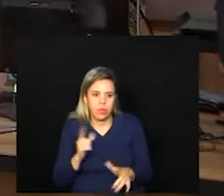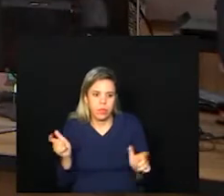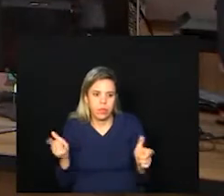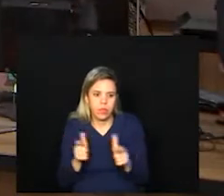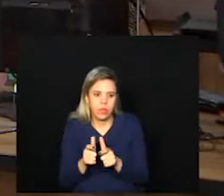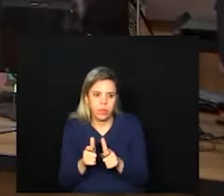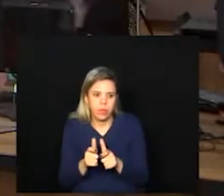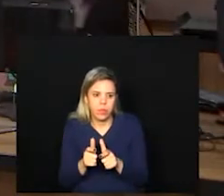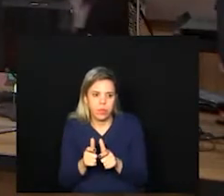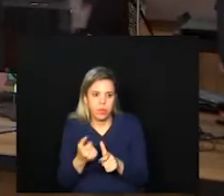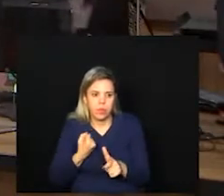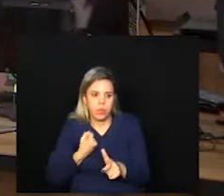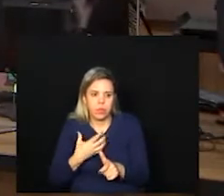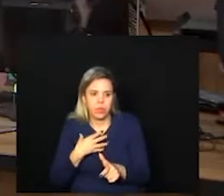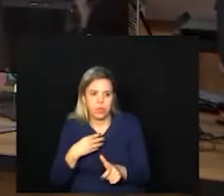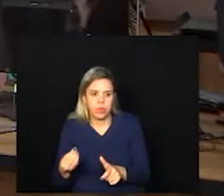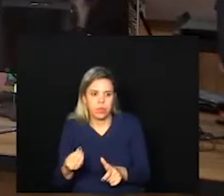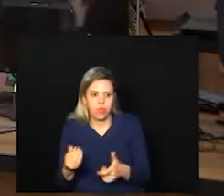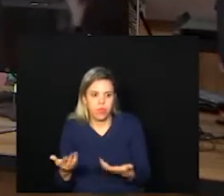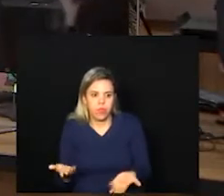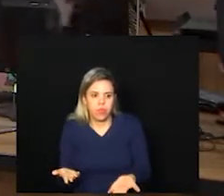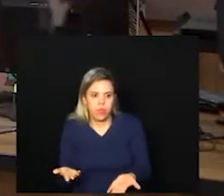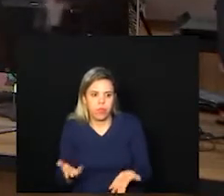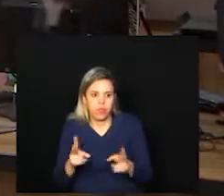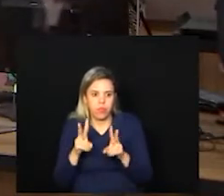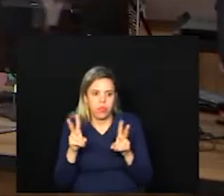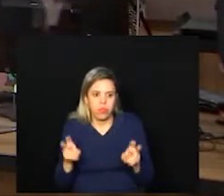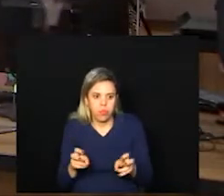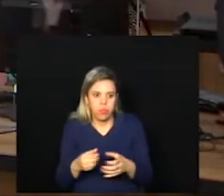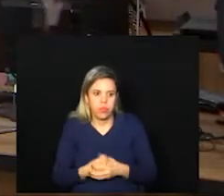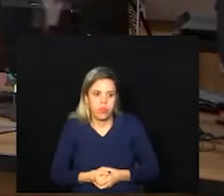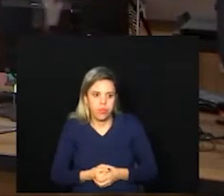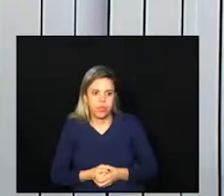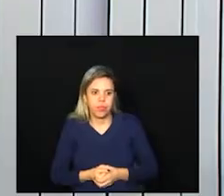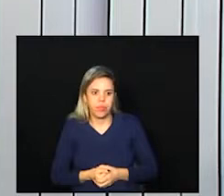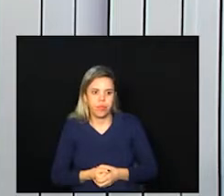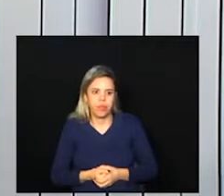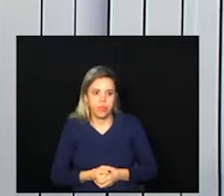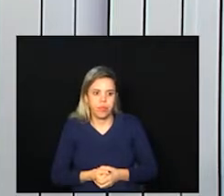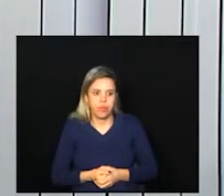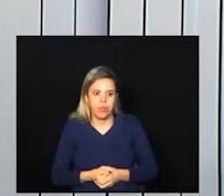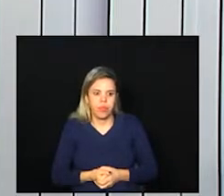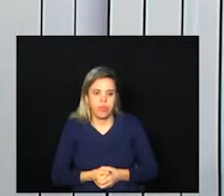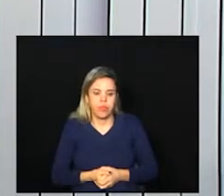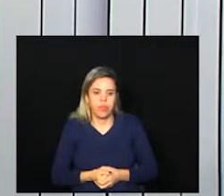diminuição até mesmo no número de filhos aí, né, com relação a isso.